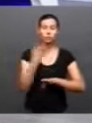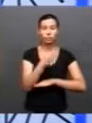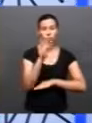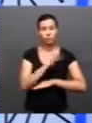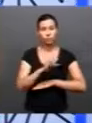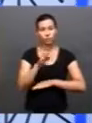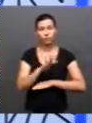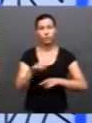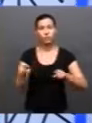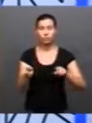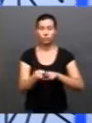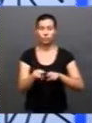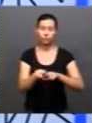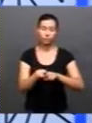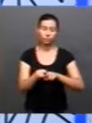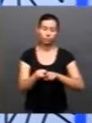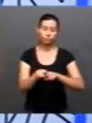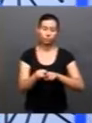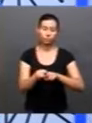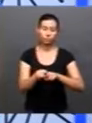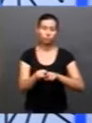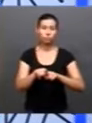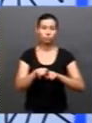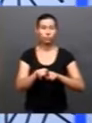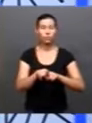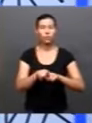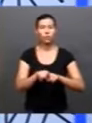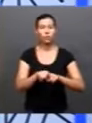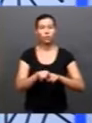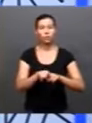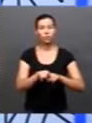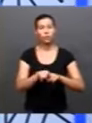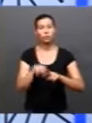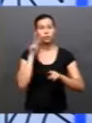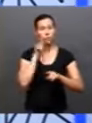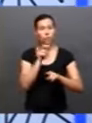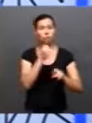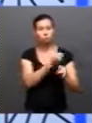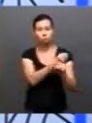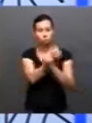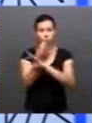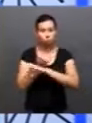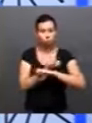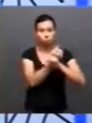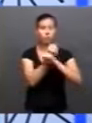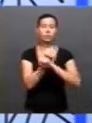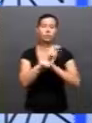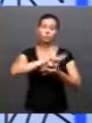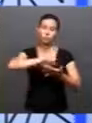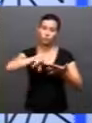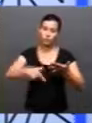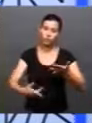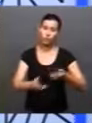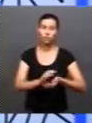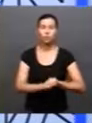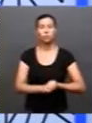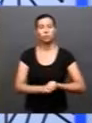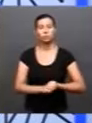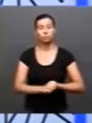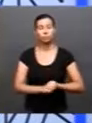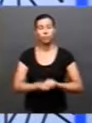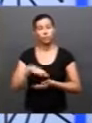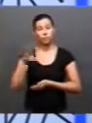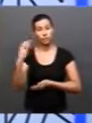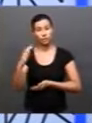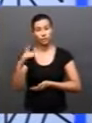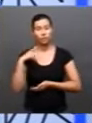Ter um investimento maior numa visão multidisciplinar, que eu já toquei bastante nesse assunto, eu volto a falar. A ciência ela tem uma produção muito disciplinar em relação